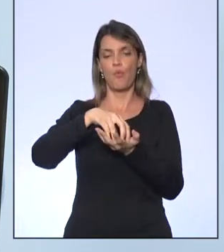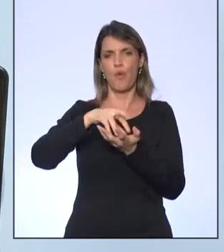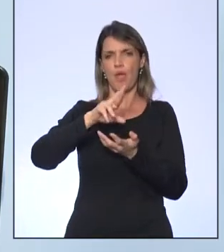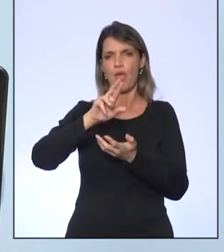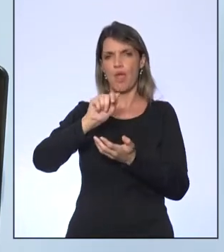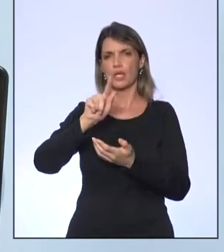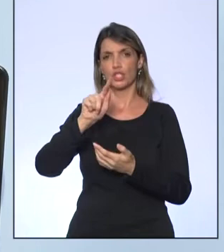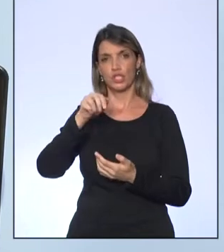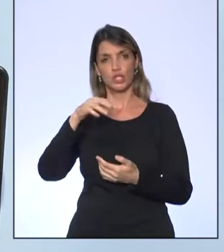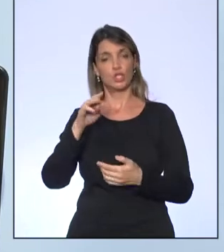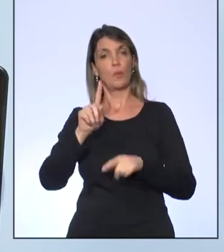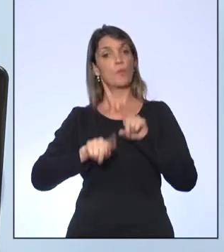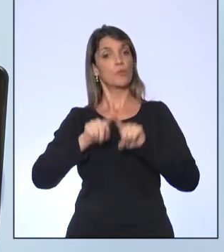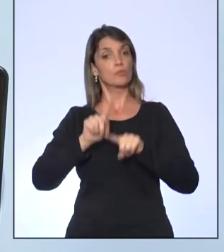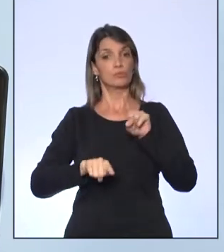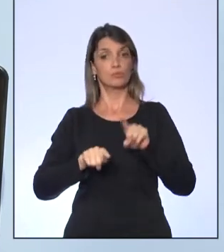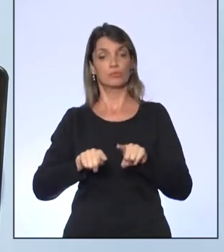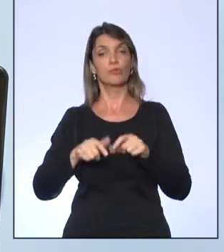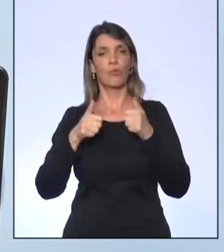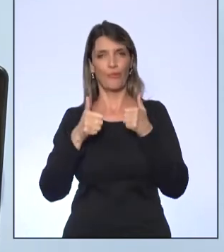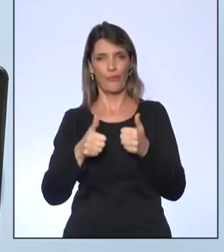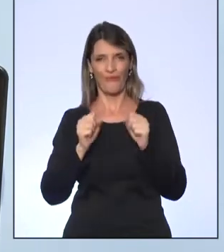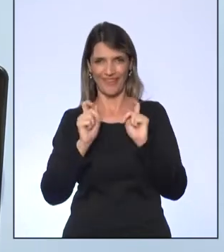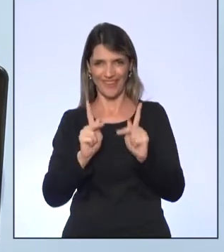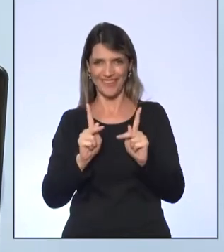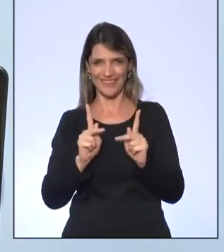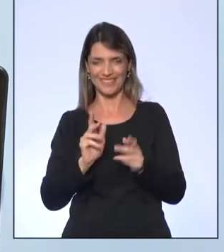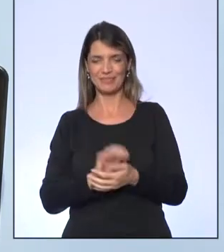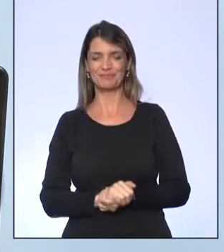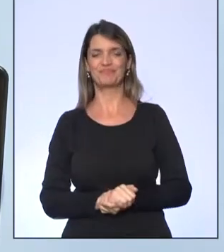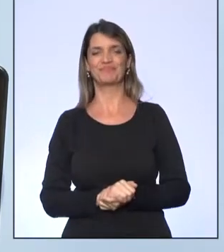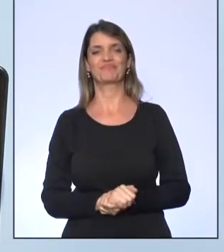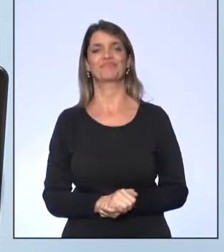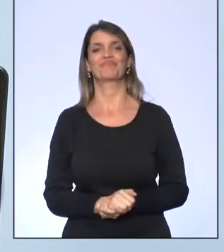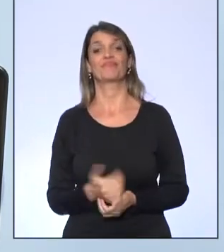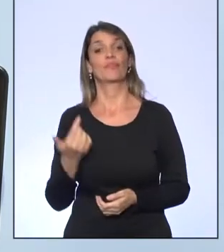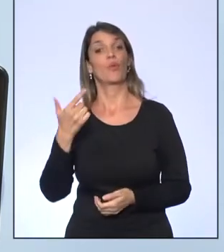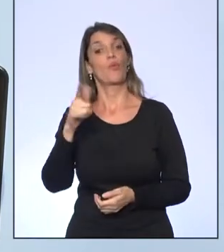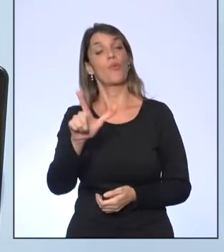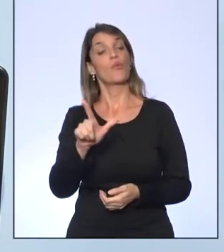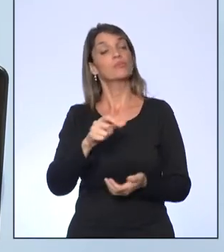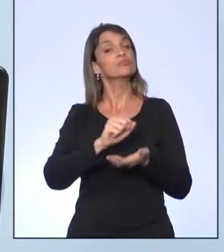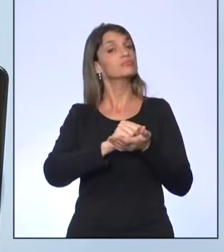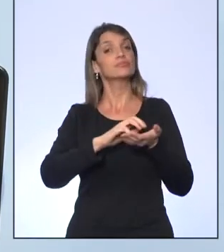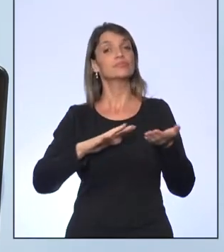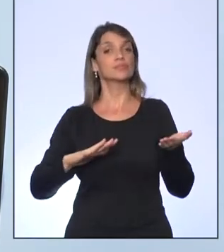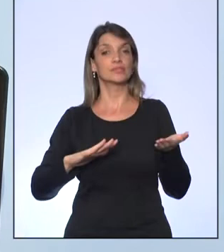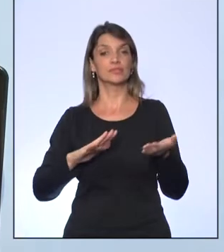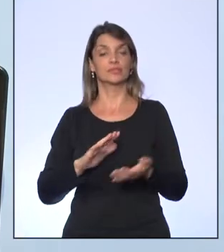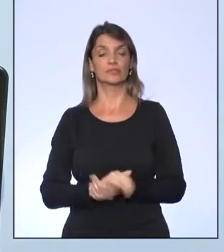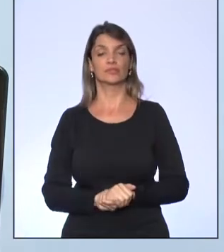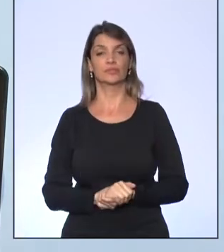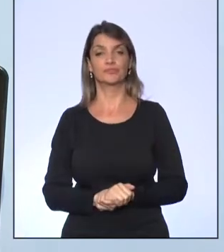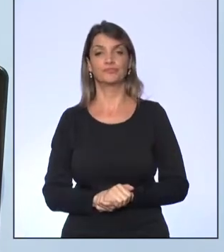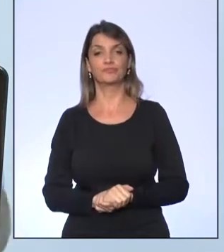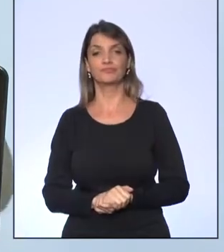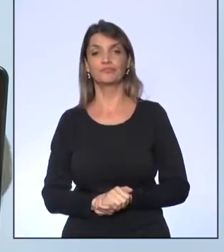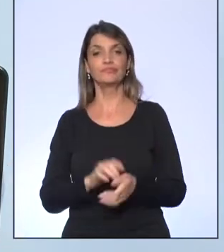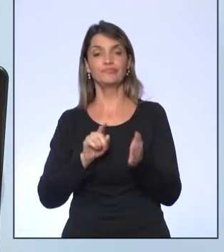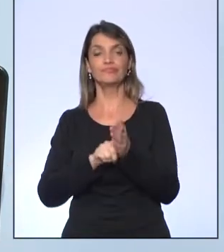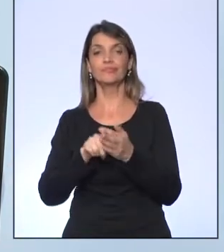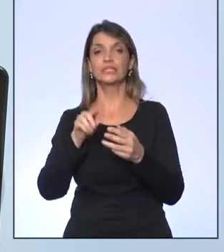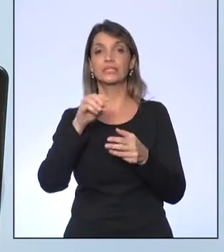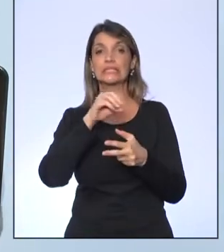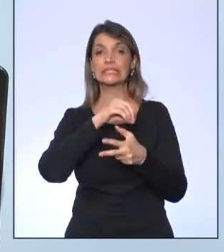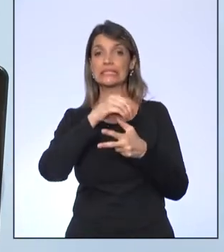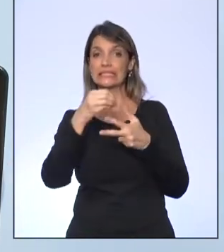e produtos, beleza? Então, a gente vai para o próximo exercício. O próximo exercício é uma questão do Enem que acho